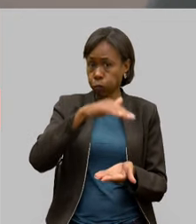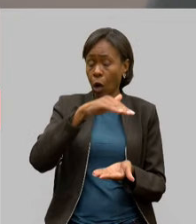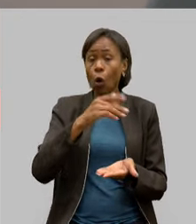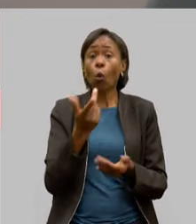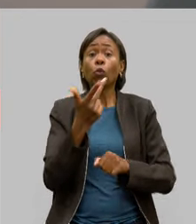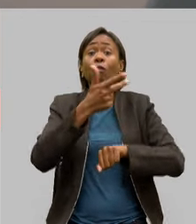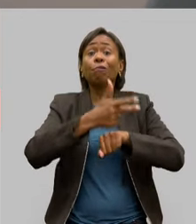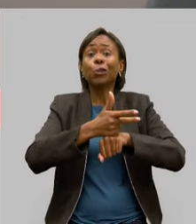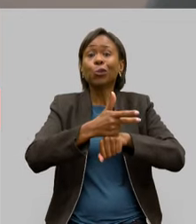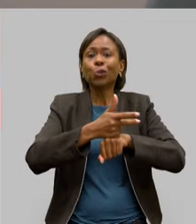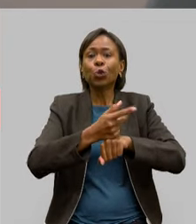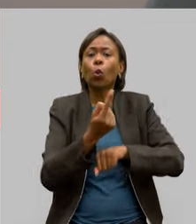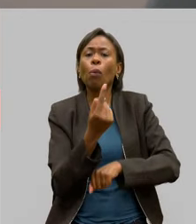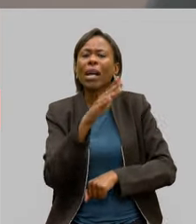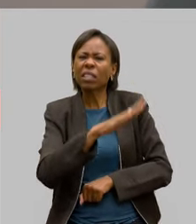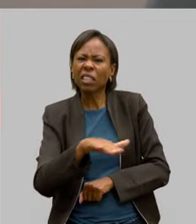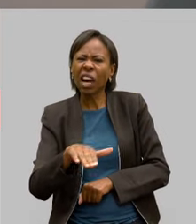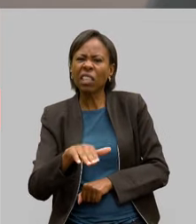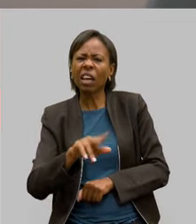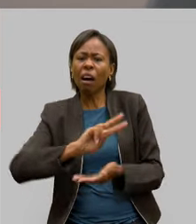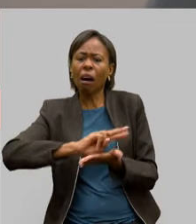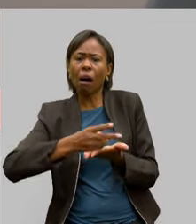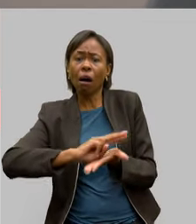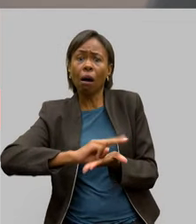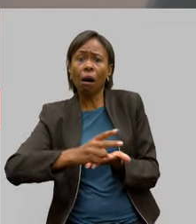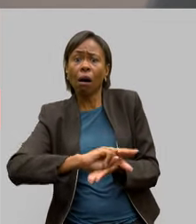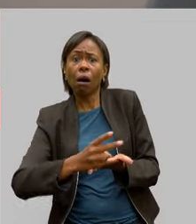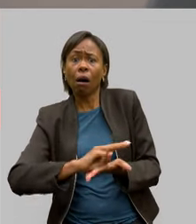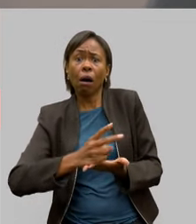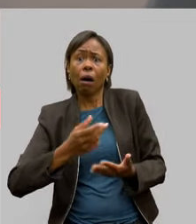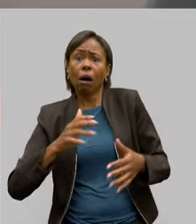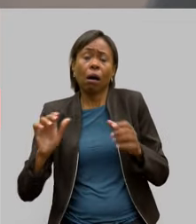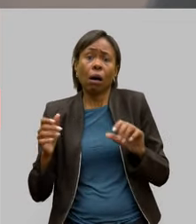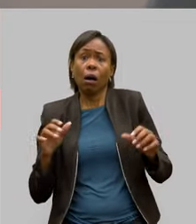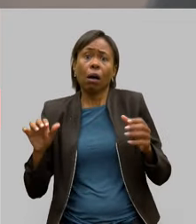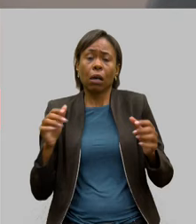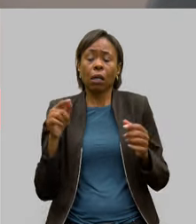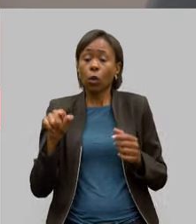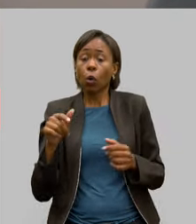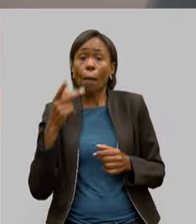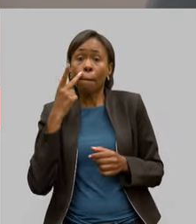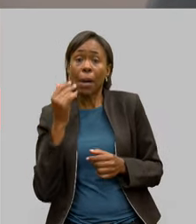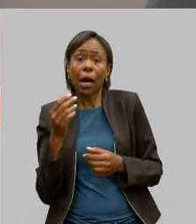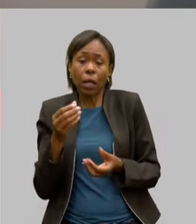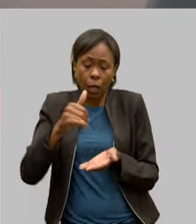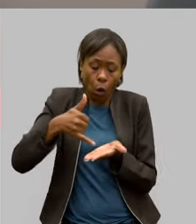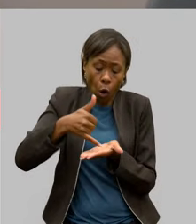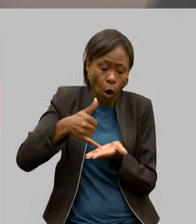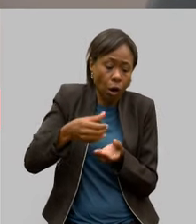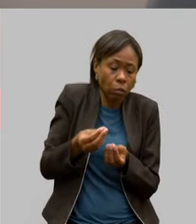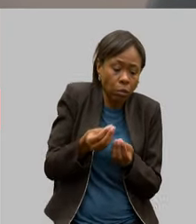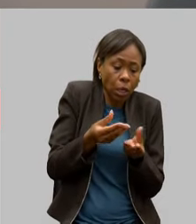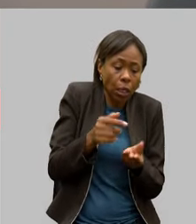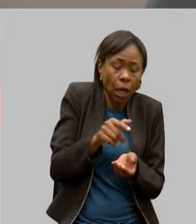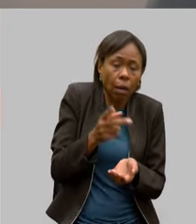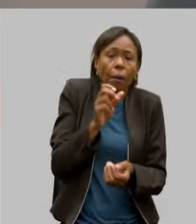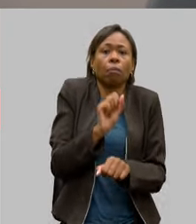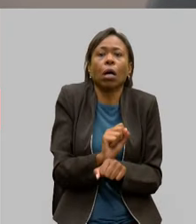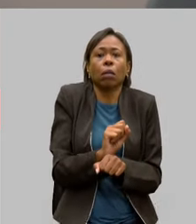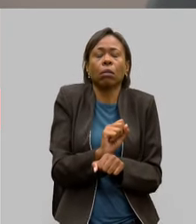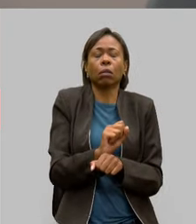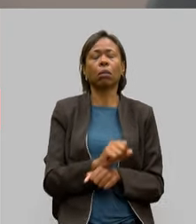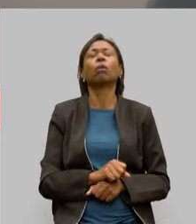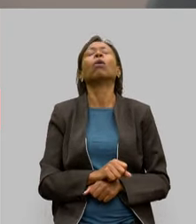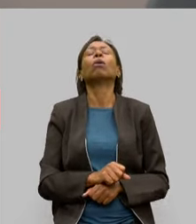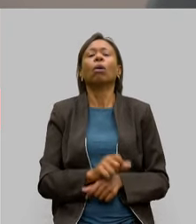convulsionando e o pai pingando o óo ela parando a convulsão infelizmente eu tive a resposta Ah o julgamento tem que